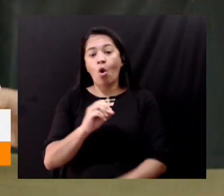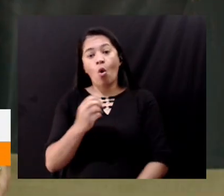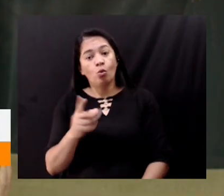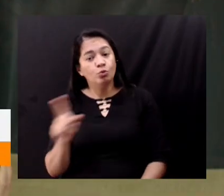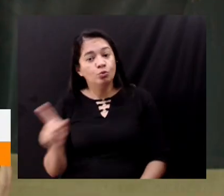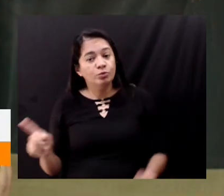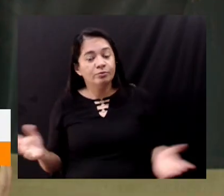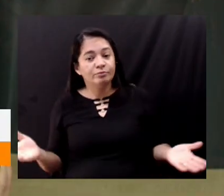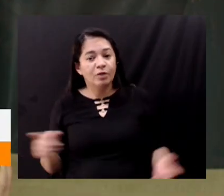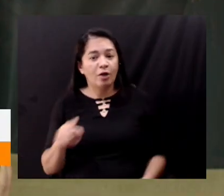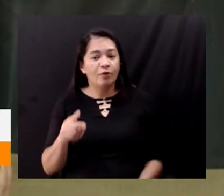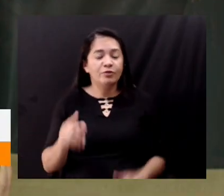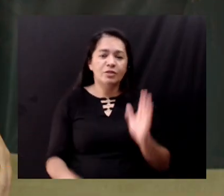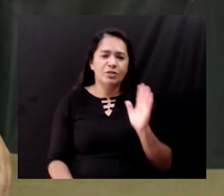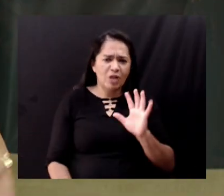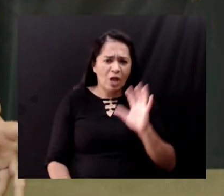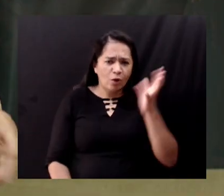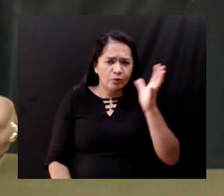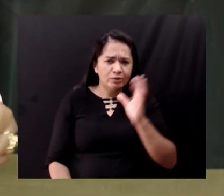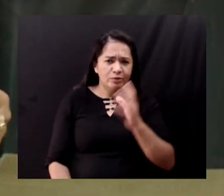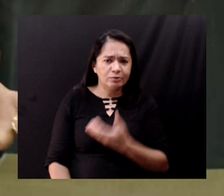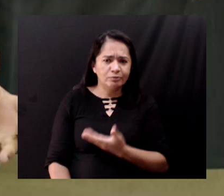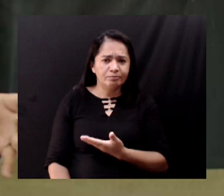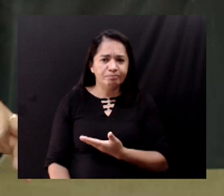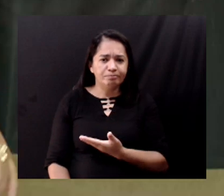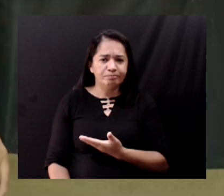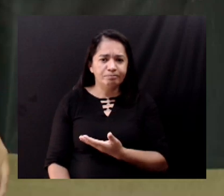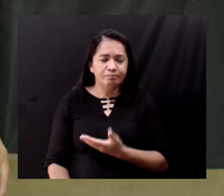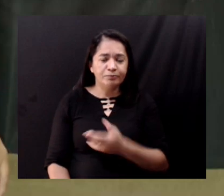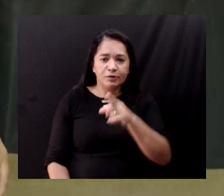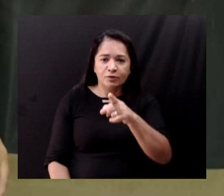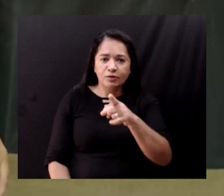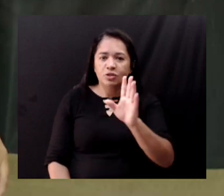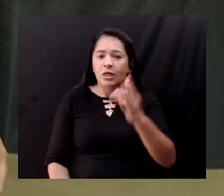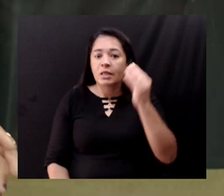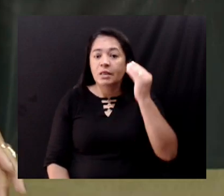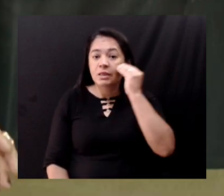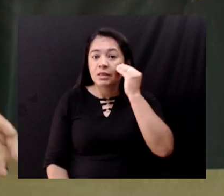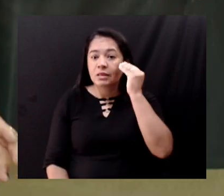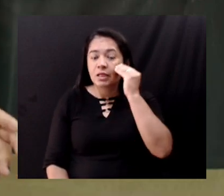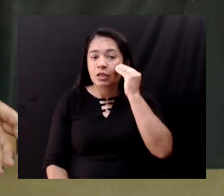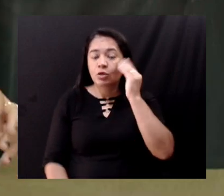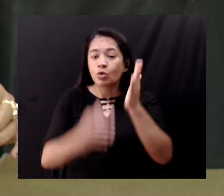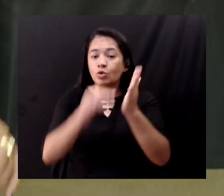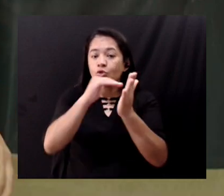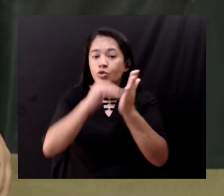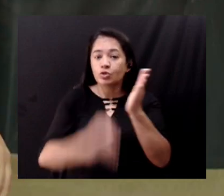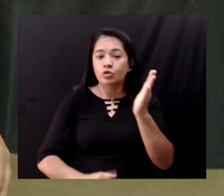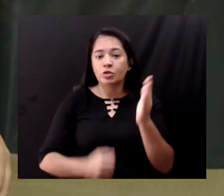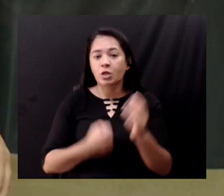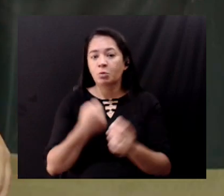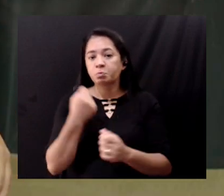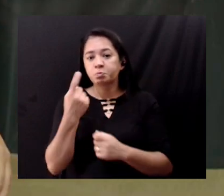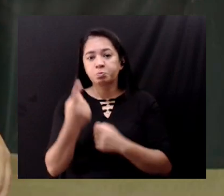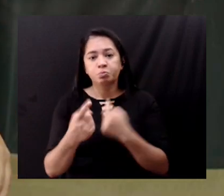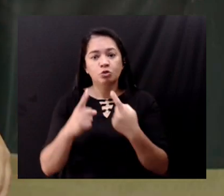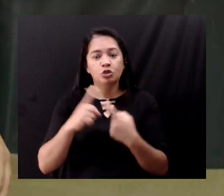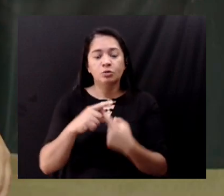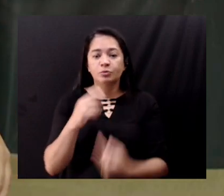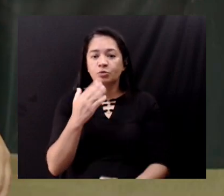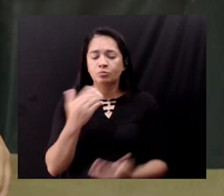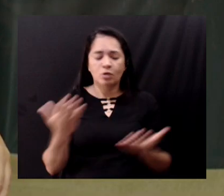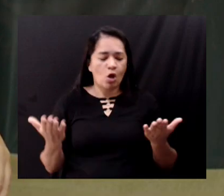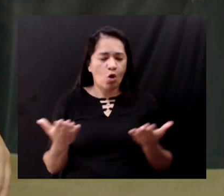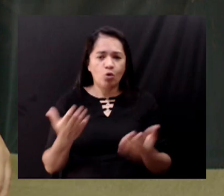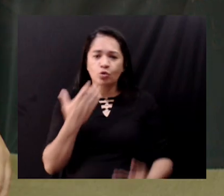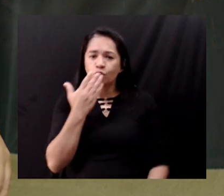passou por uma situação de que você tentou tirar algum alimento, você falou: "Hoje eu não vou comer doce", mas daí no final da